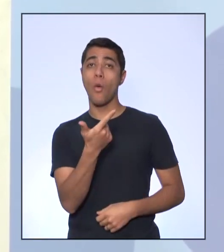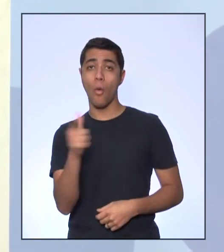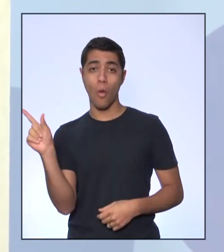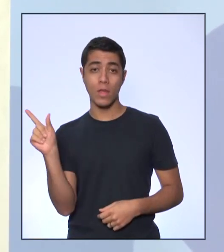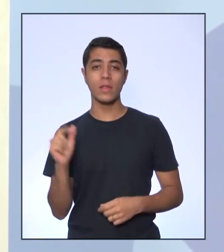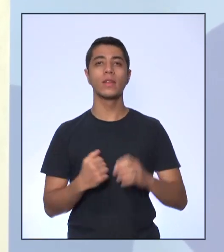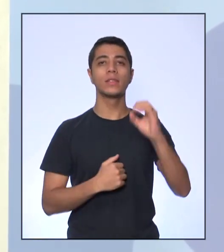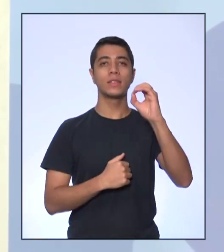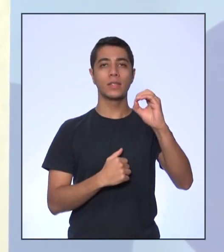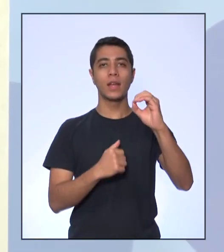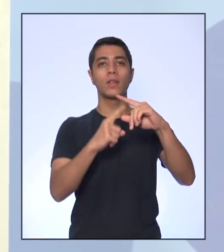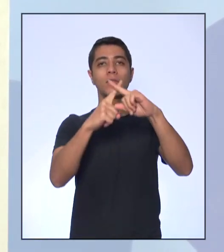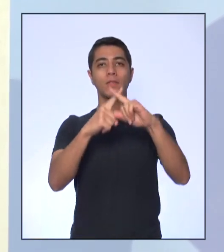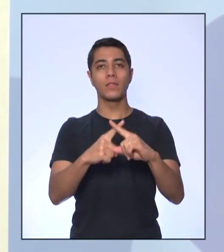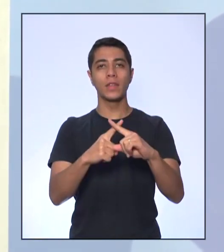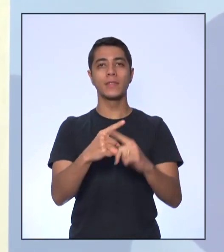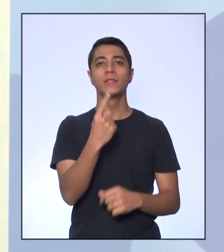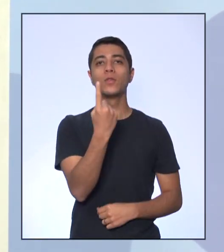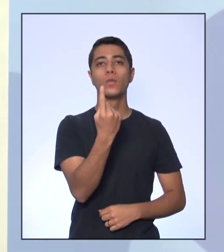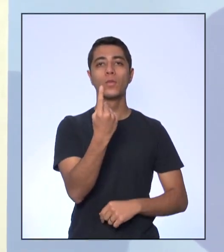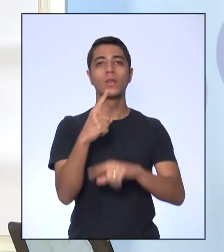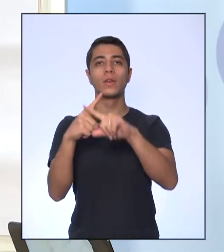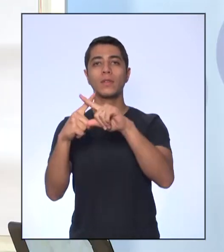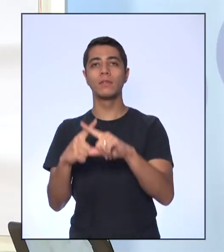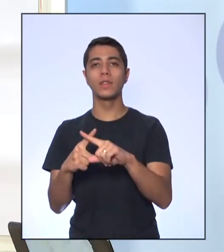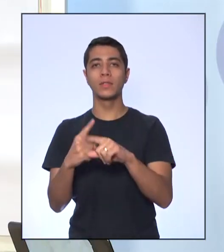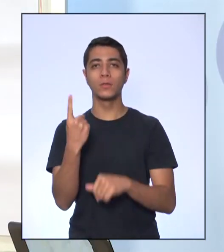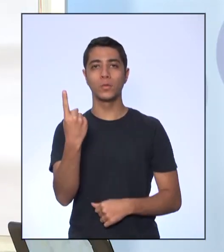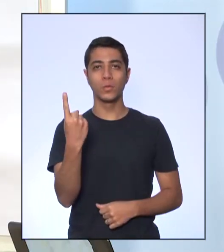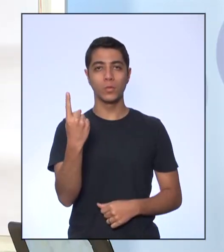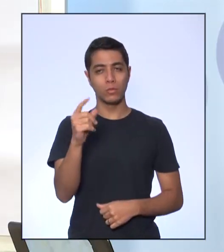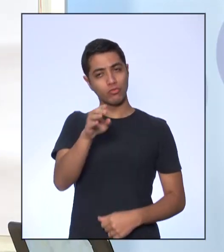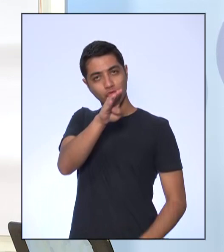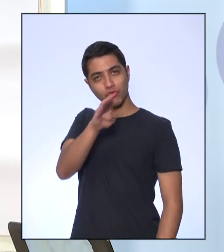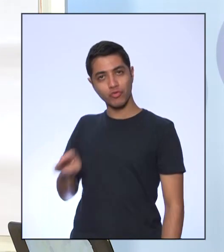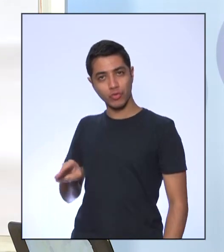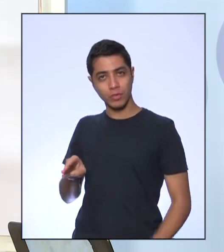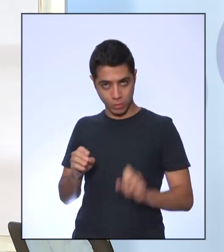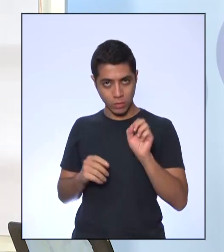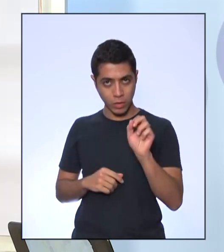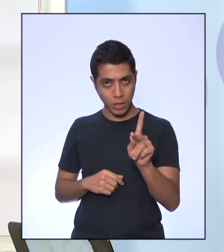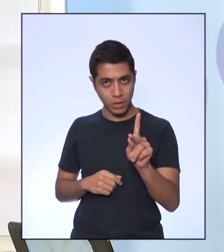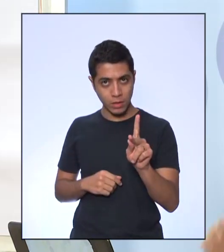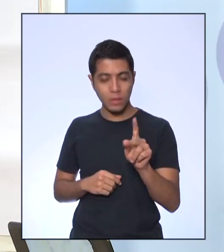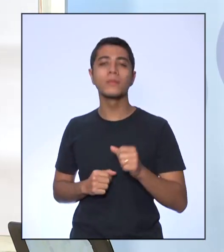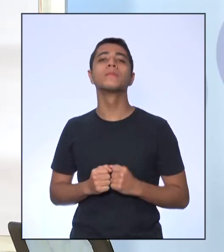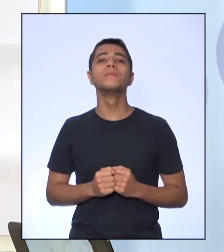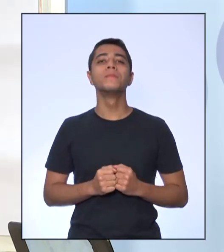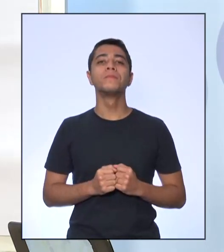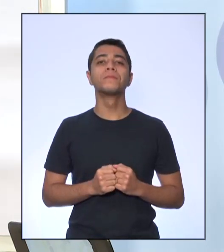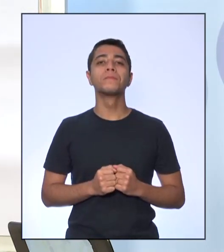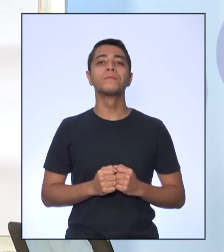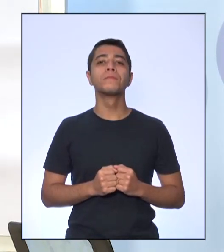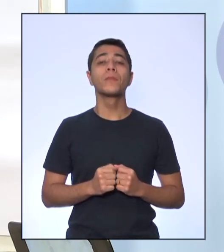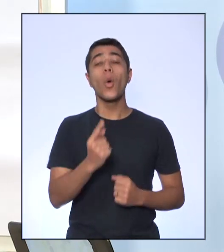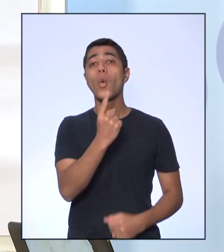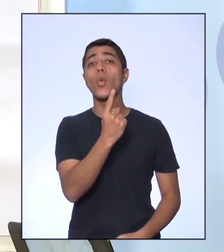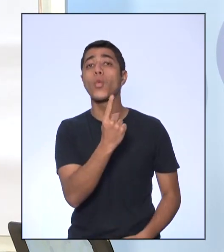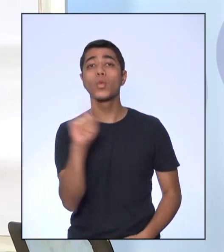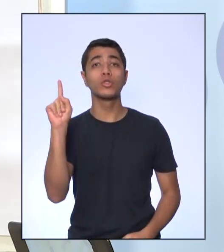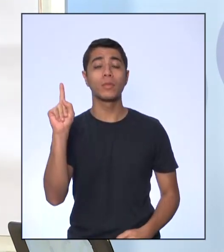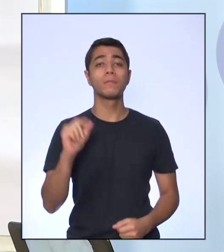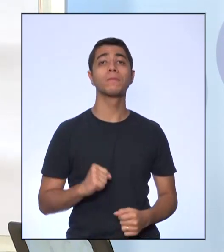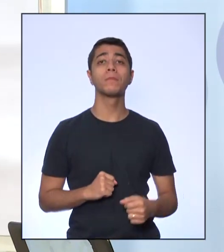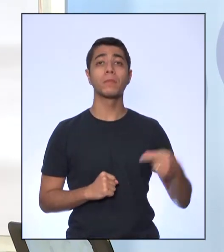vezes 1 aqui, ó. Beleza? Então, eu tenho essa aqui, ó, essa diagonal. E a última diagonal aqui, ó, menos